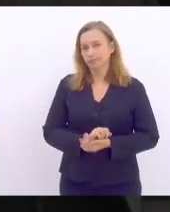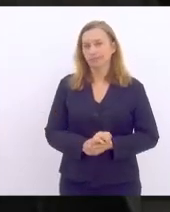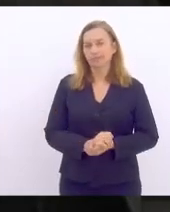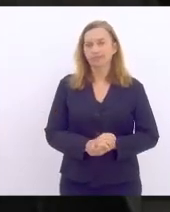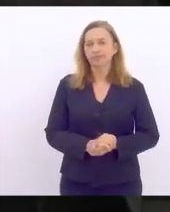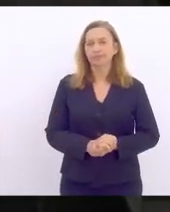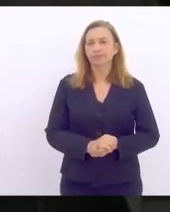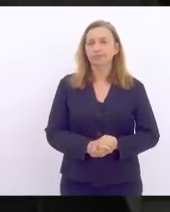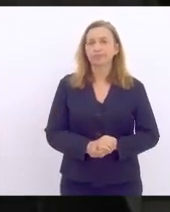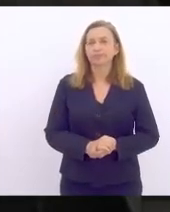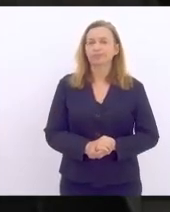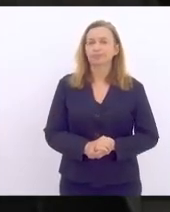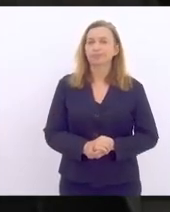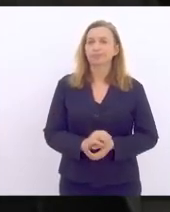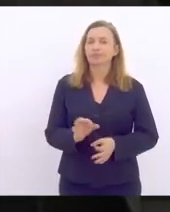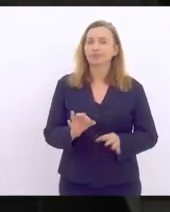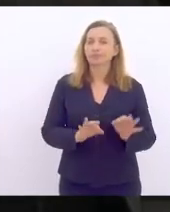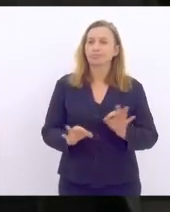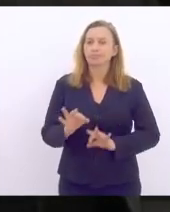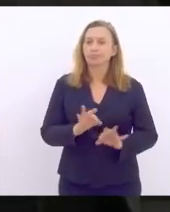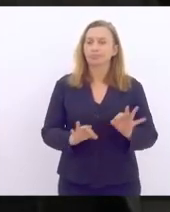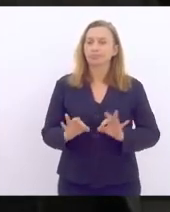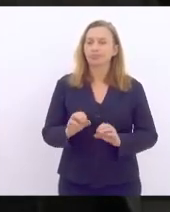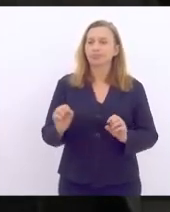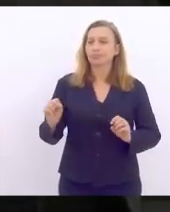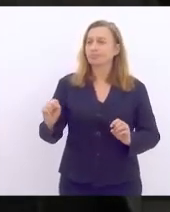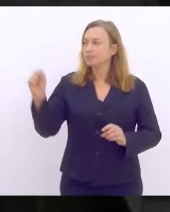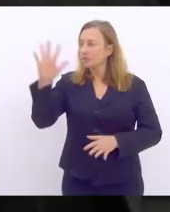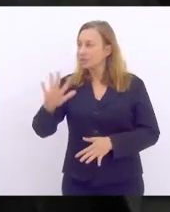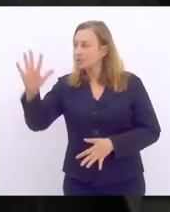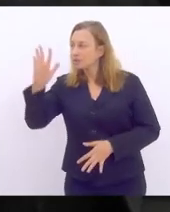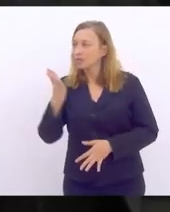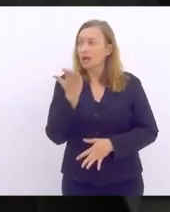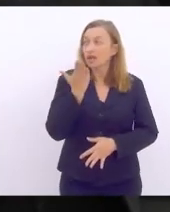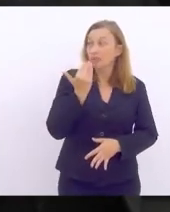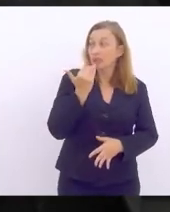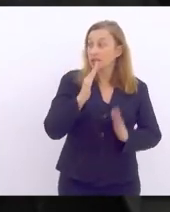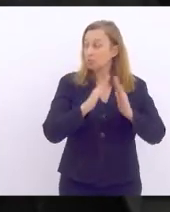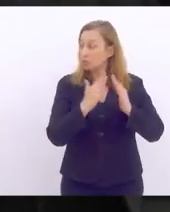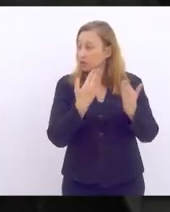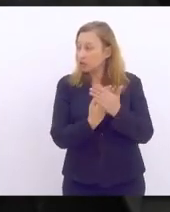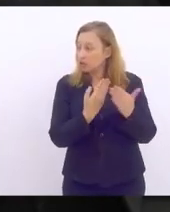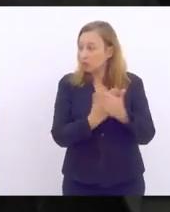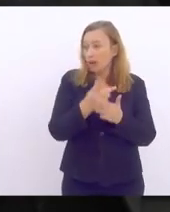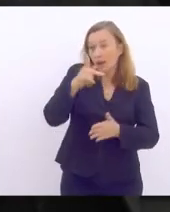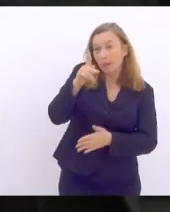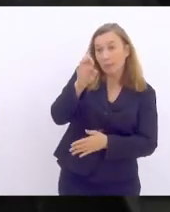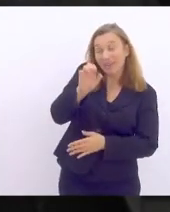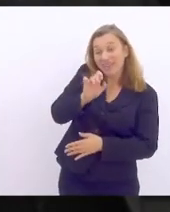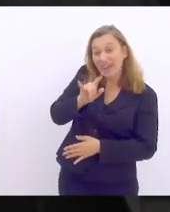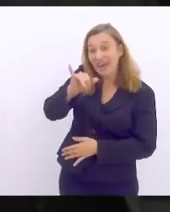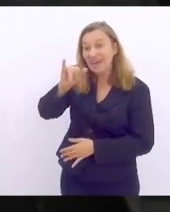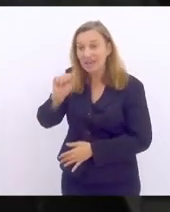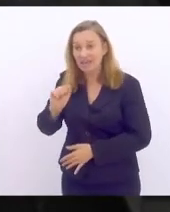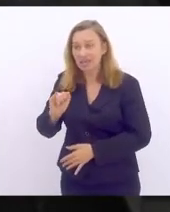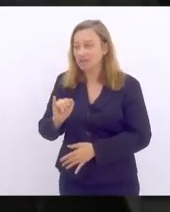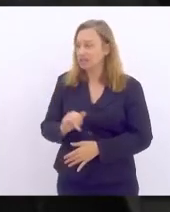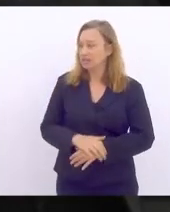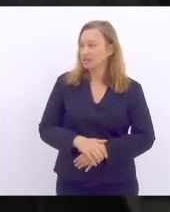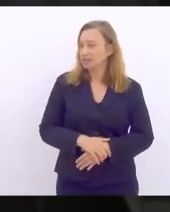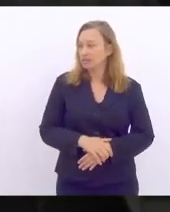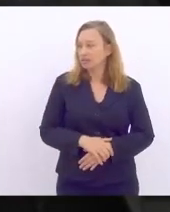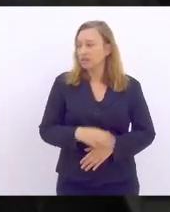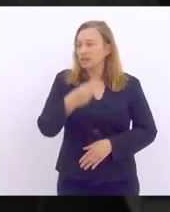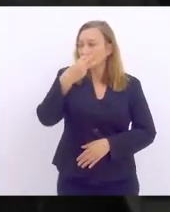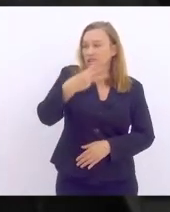o programa nacional de alimentação escolar que a senhora conhece o Pinai ele destina